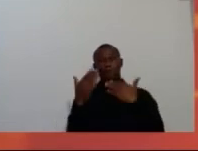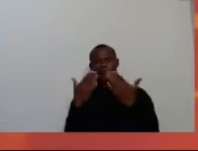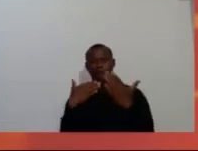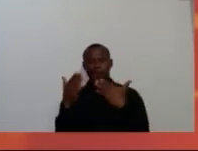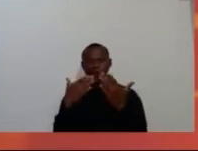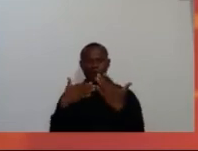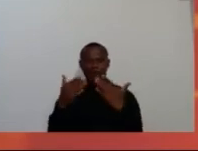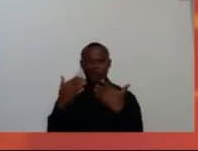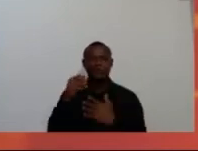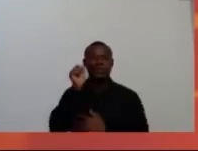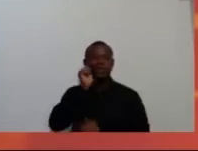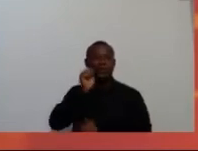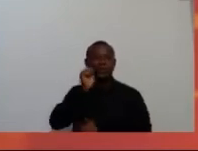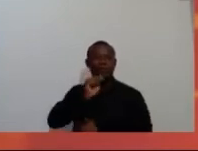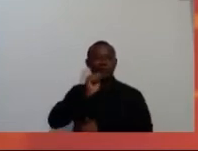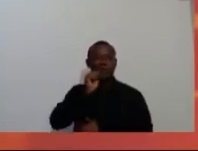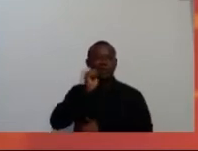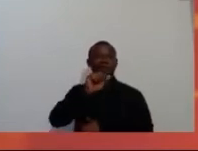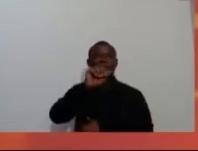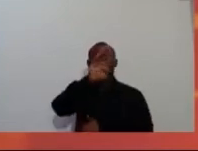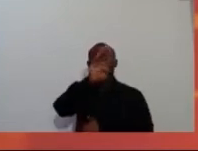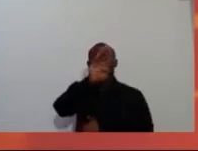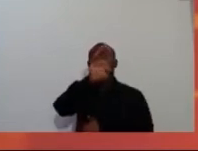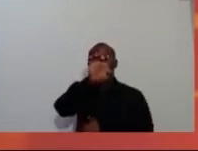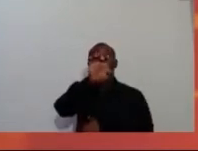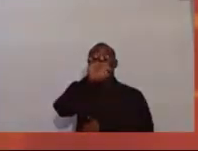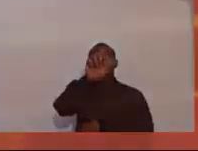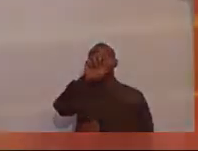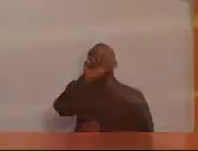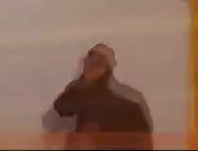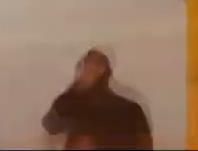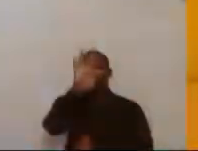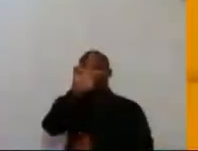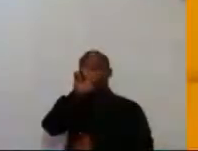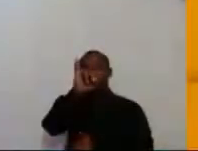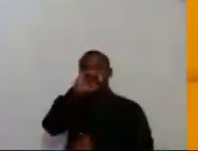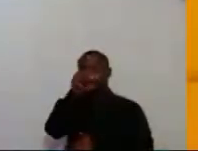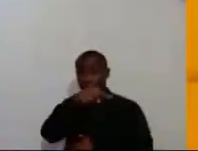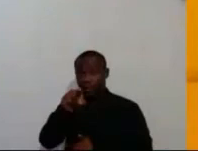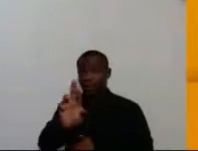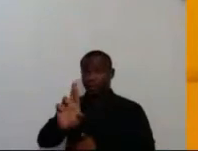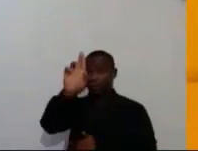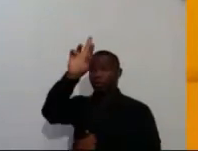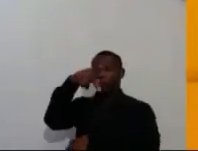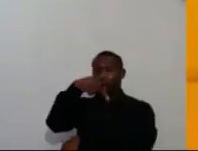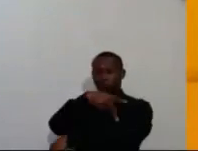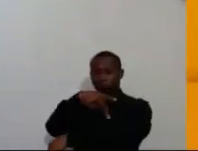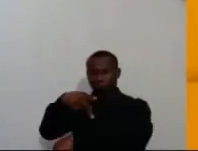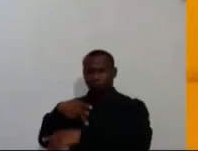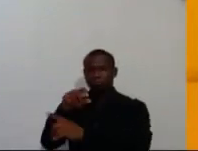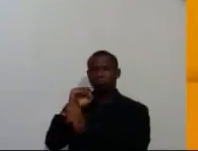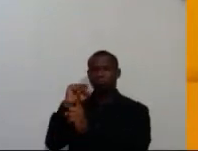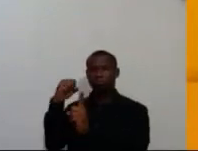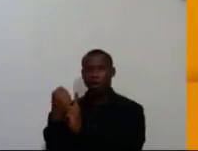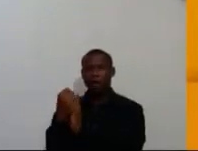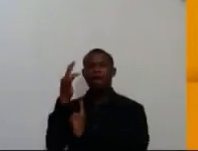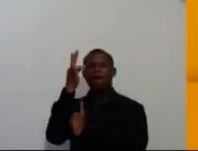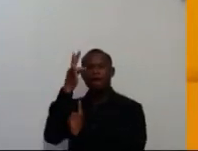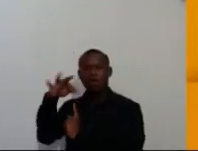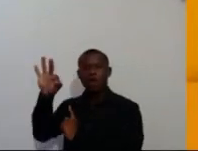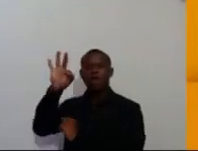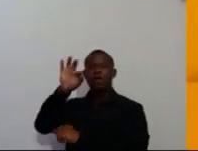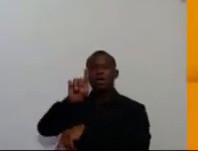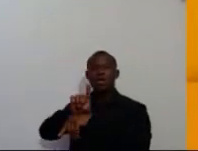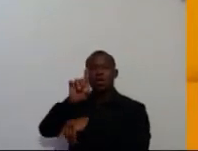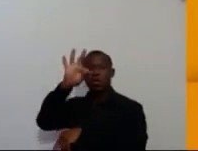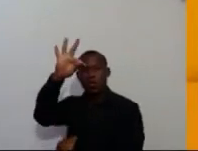também é socióloga, mestrada em filosofia, doutoranda em educação pela Pontifícia Universidade Católica do Rio de Janeiro.